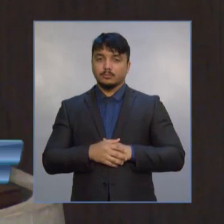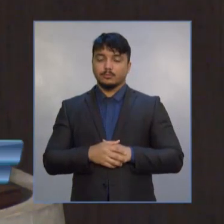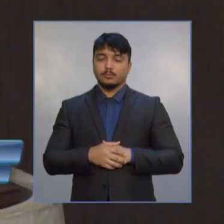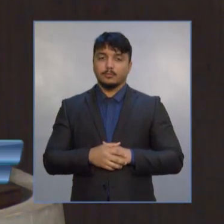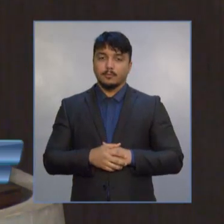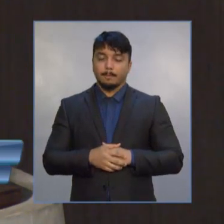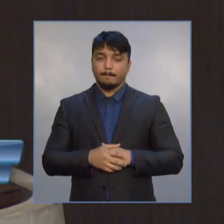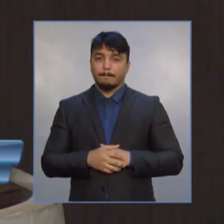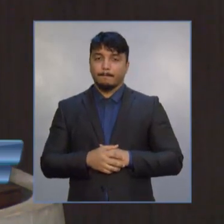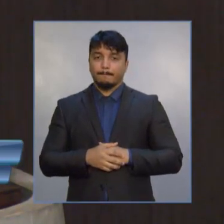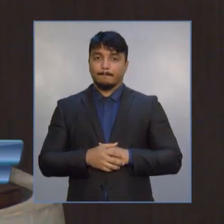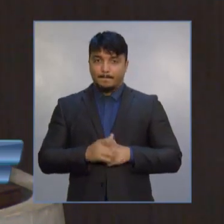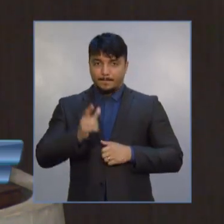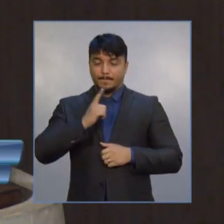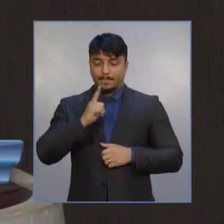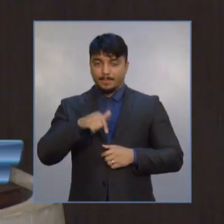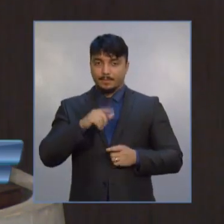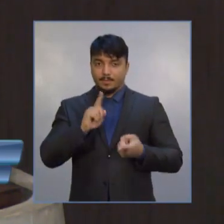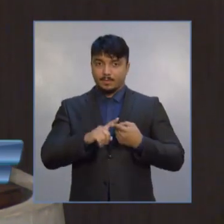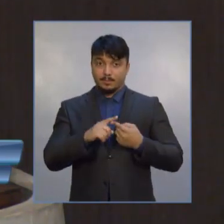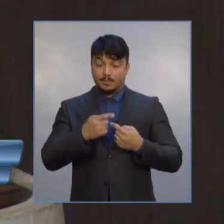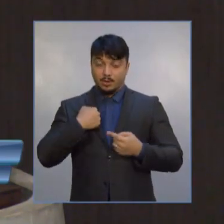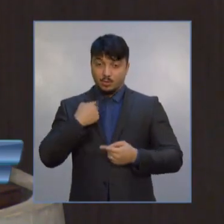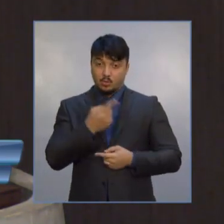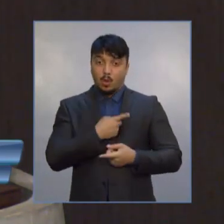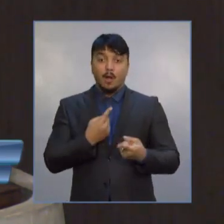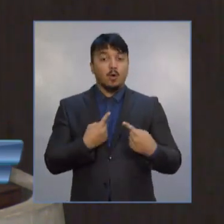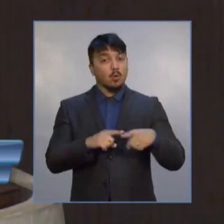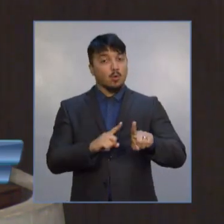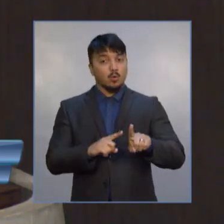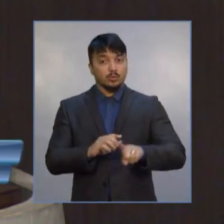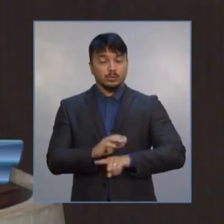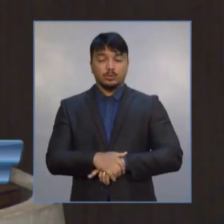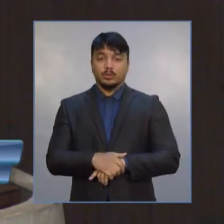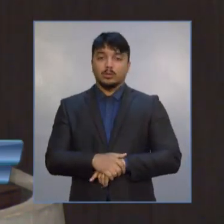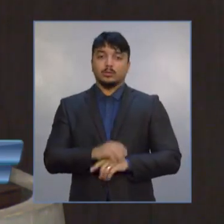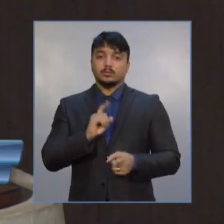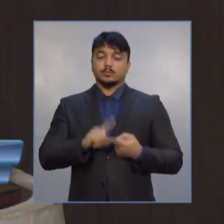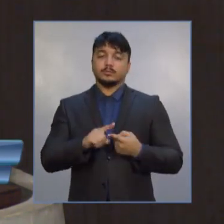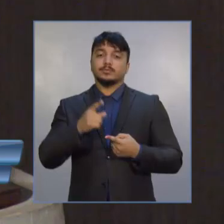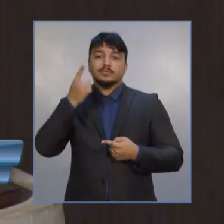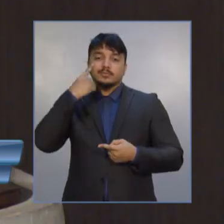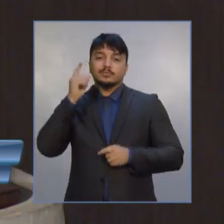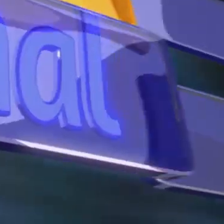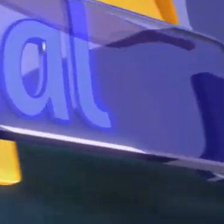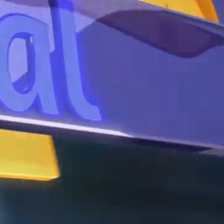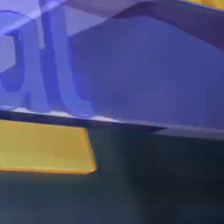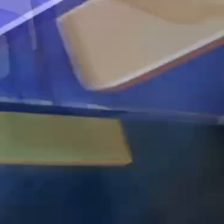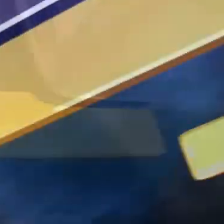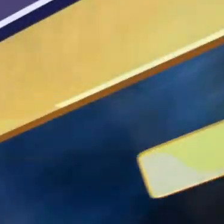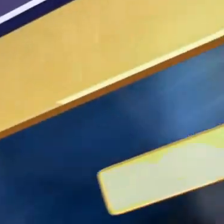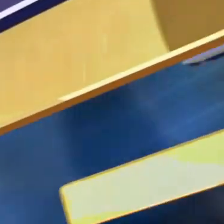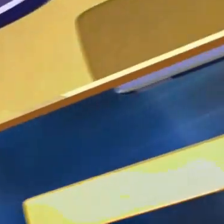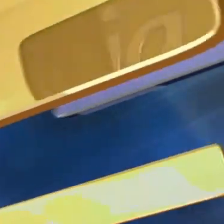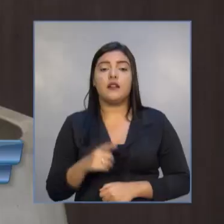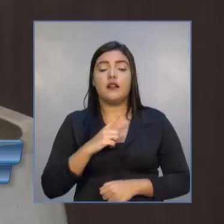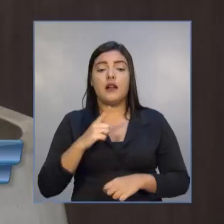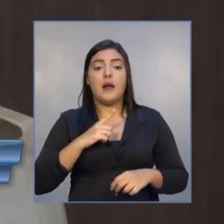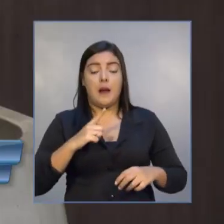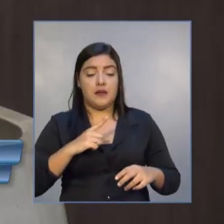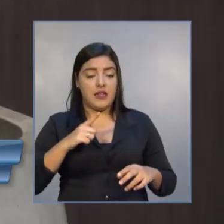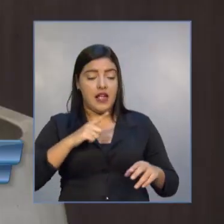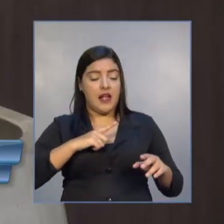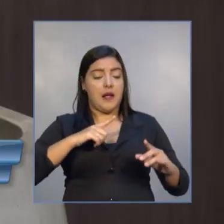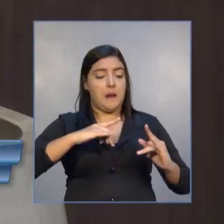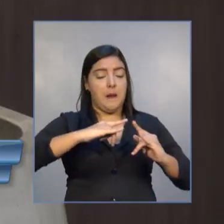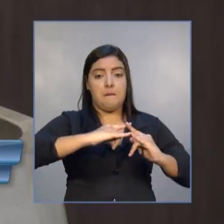a postura do presidente Bolsonaro de determinar comemorações em alusão ao golpe militar. Já